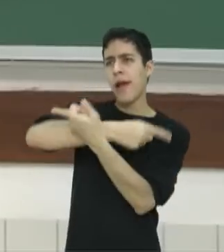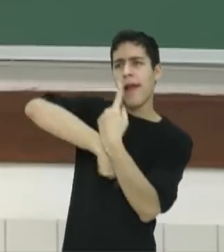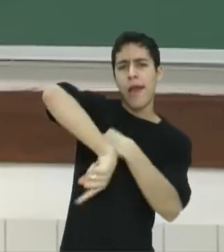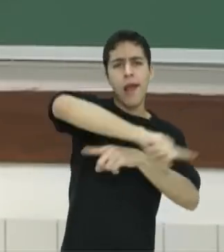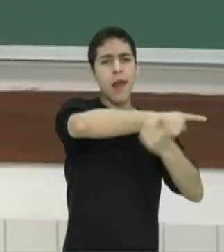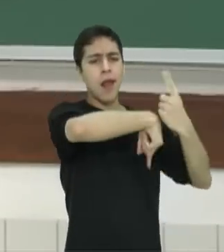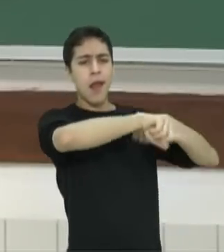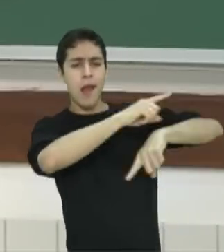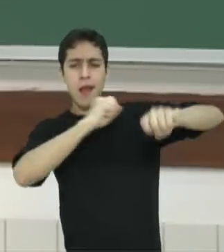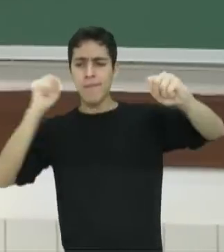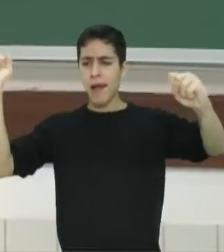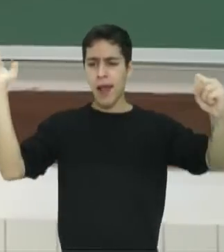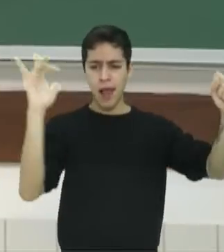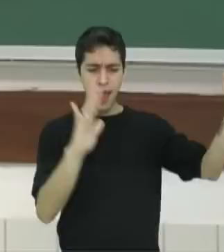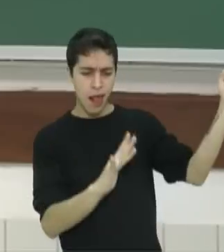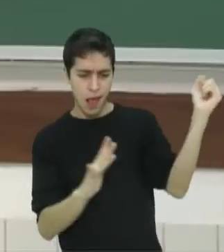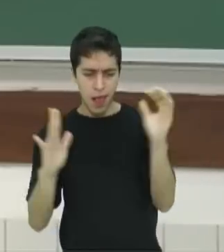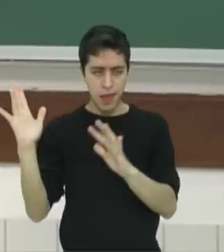explicar a ideia da palavra imigrante.